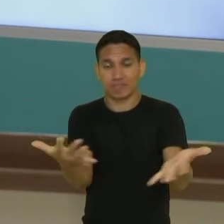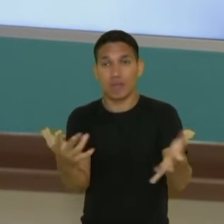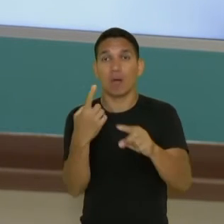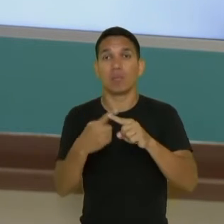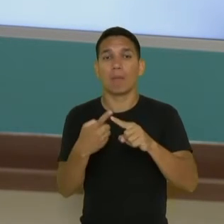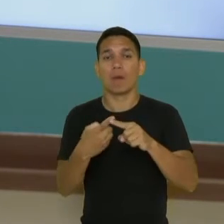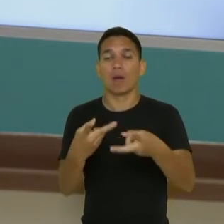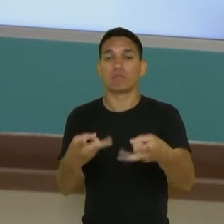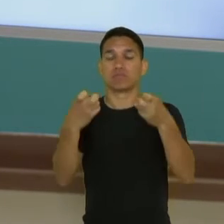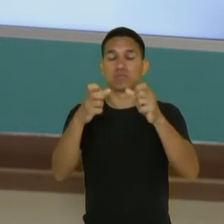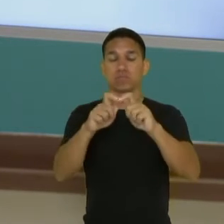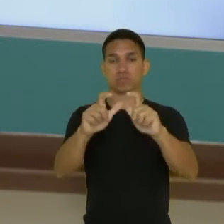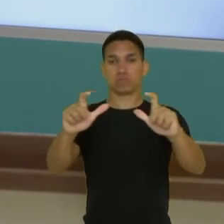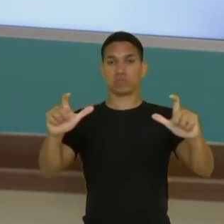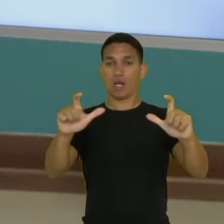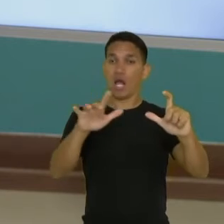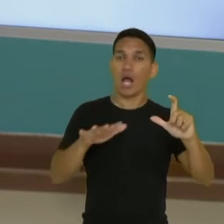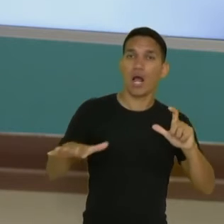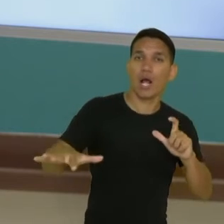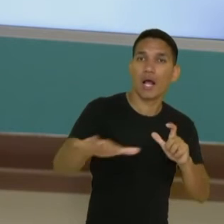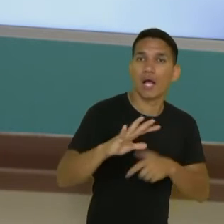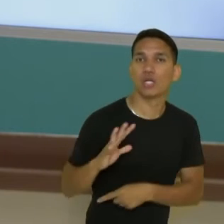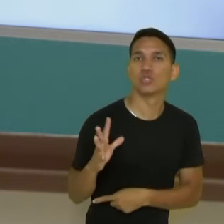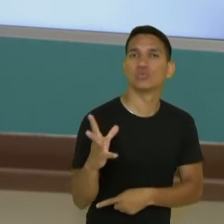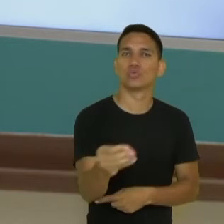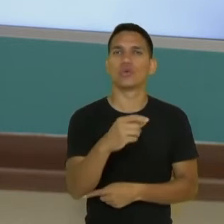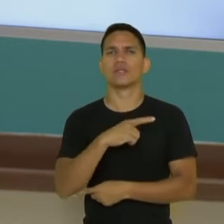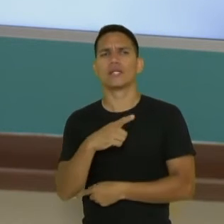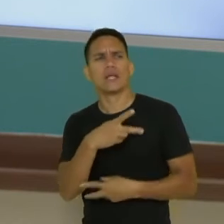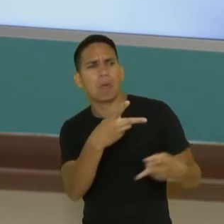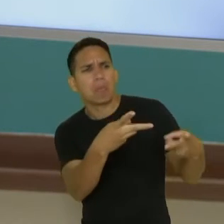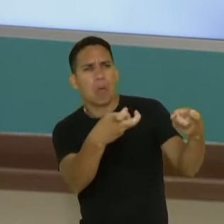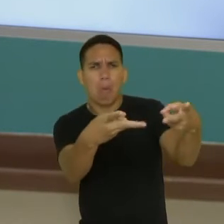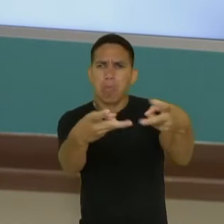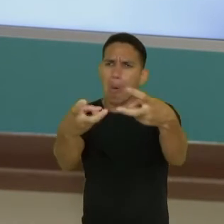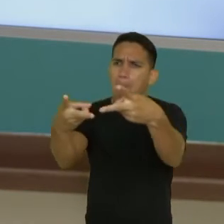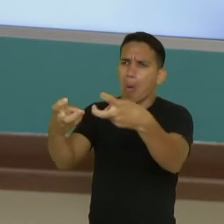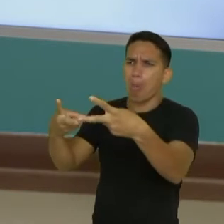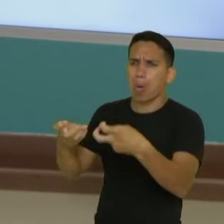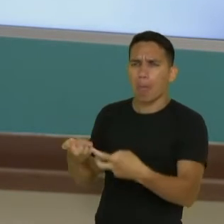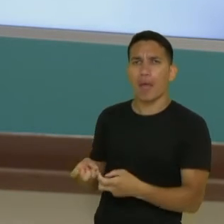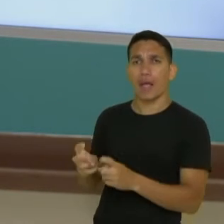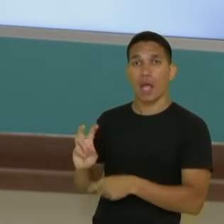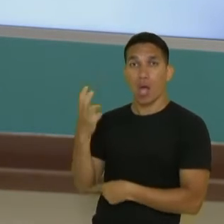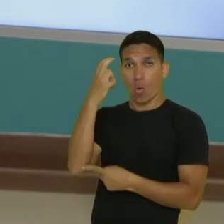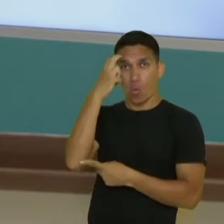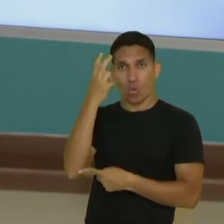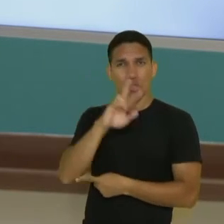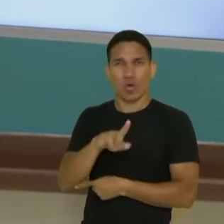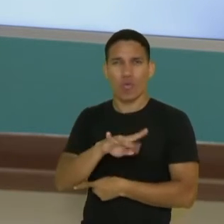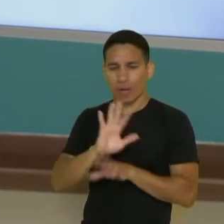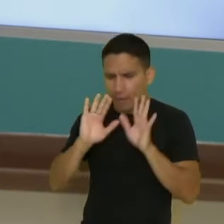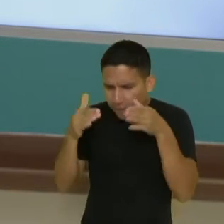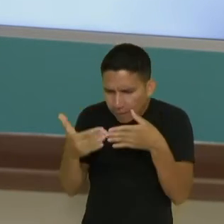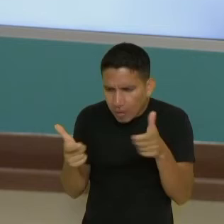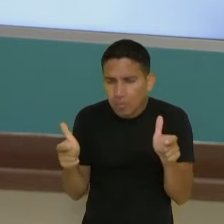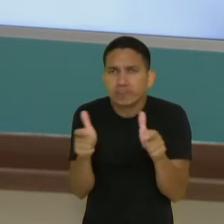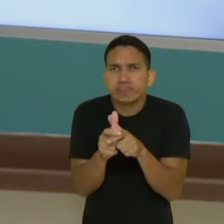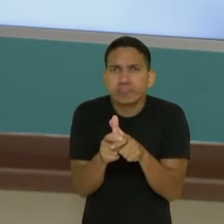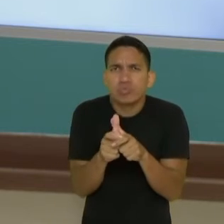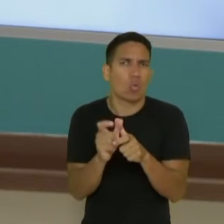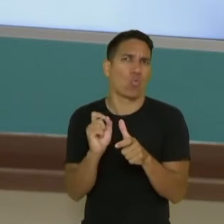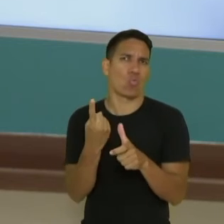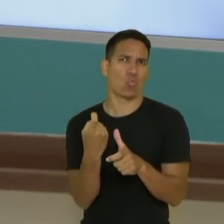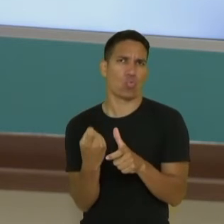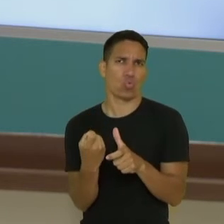macro, que vê as extensas relações que existem entre as culturas, não mais uma visão micro,